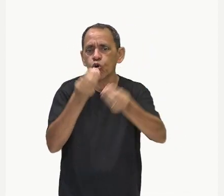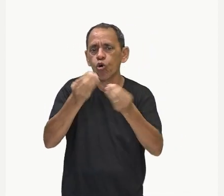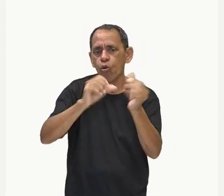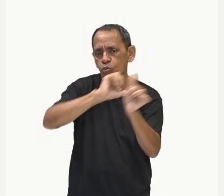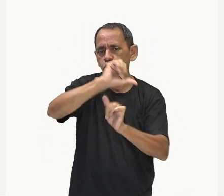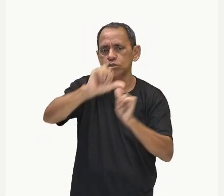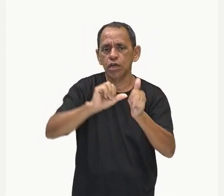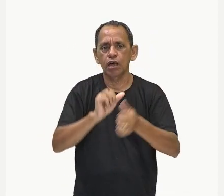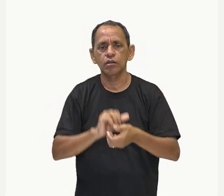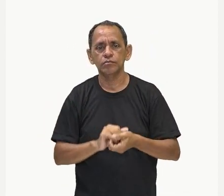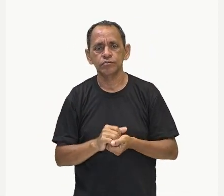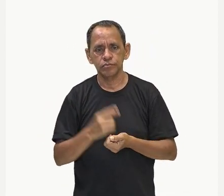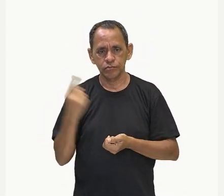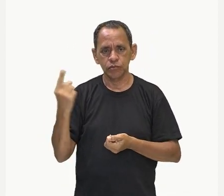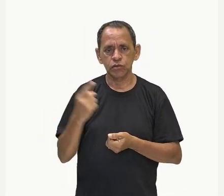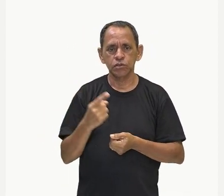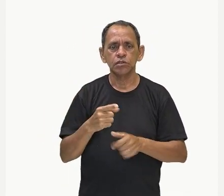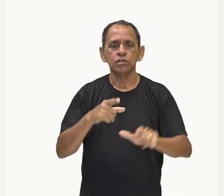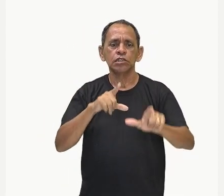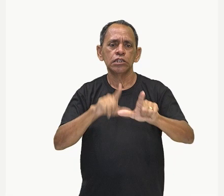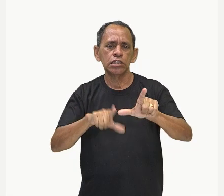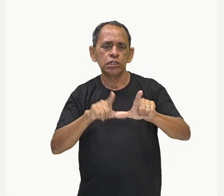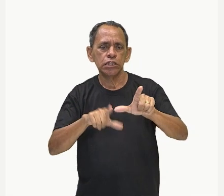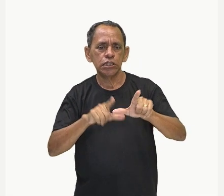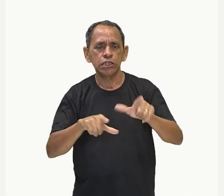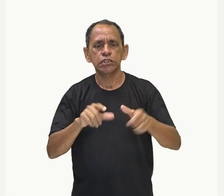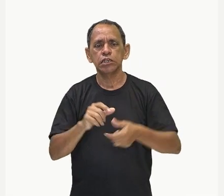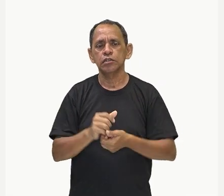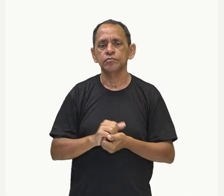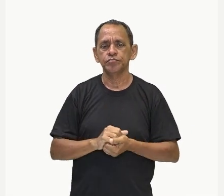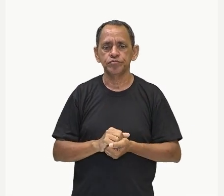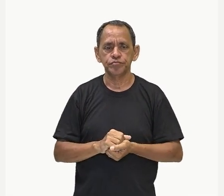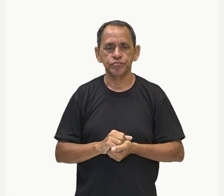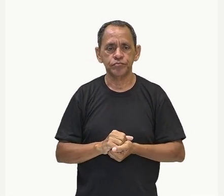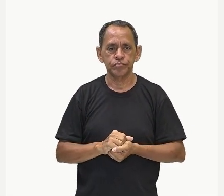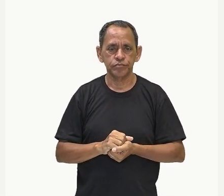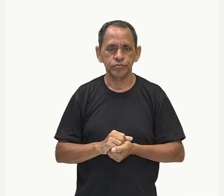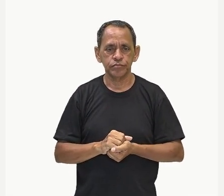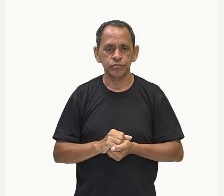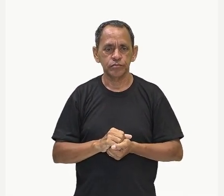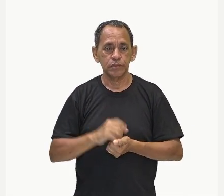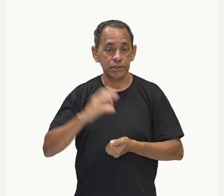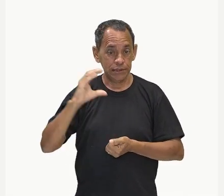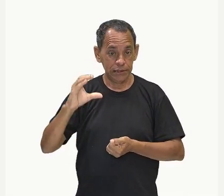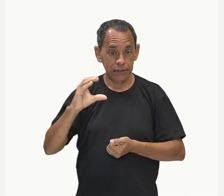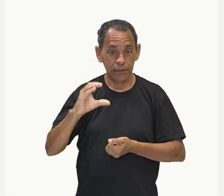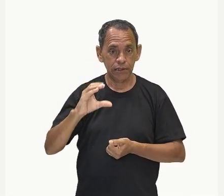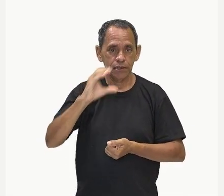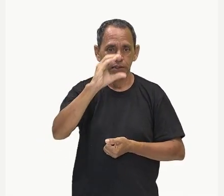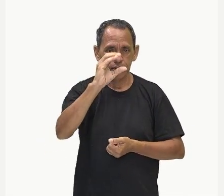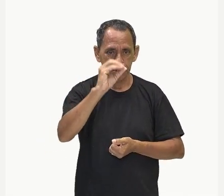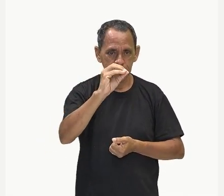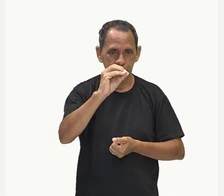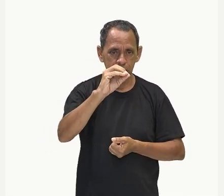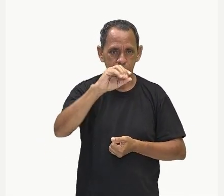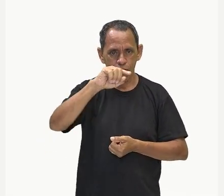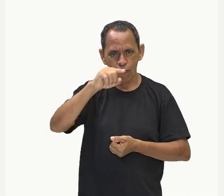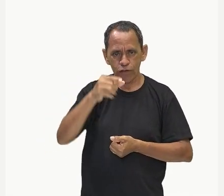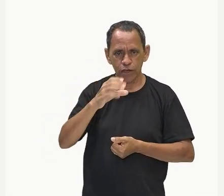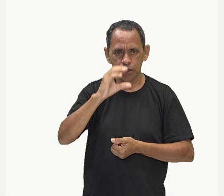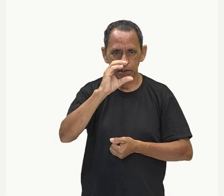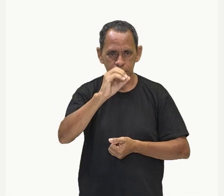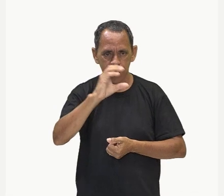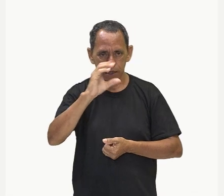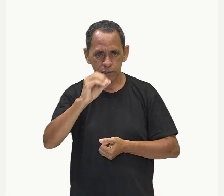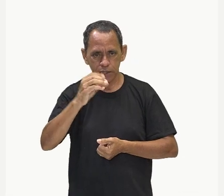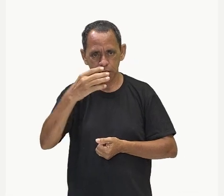0,0045 ou 0,0045. Tudo bem? Vamos colocar aí o número como se não tivesse